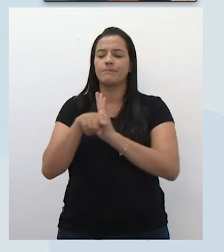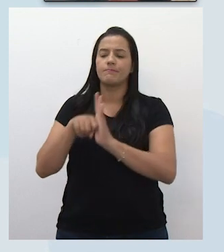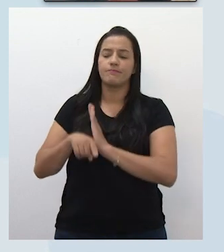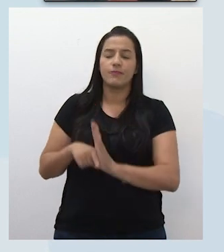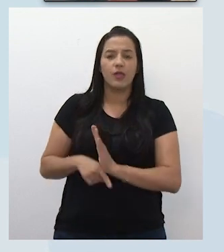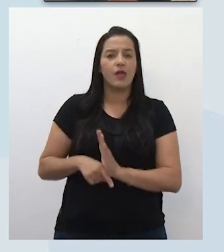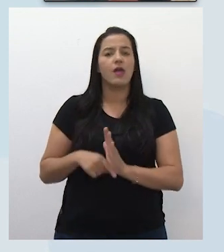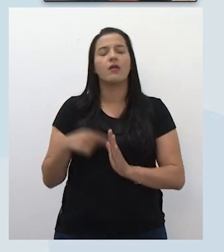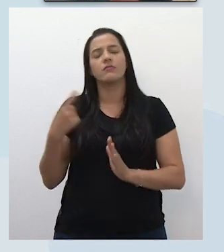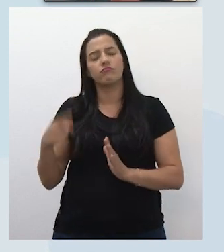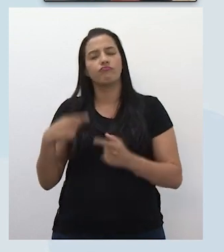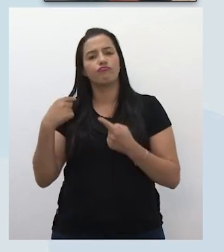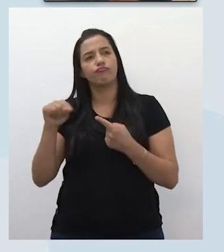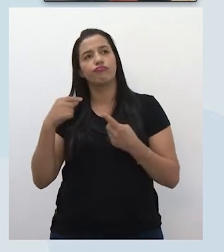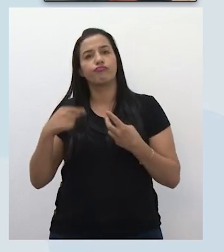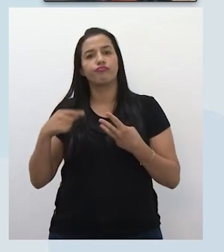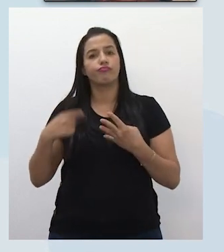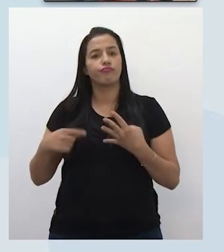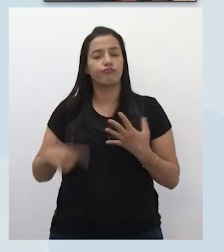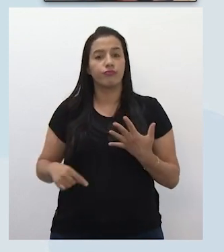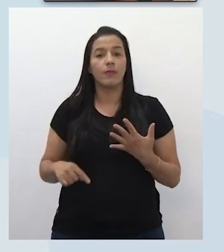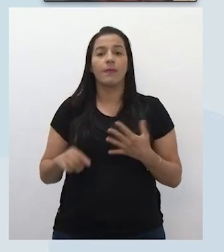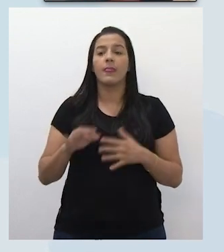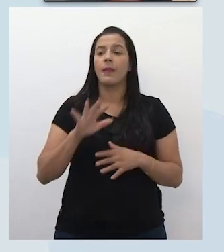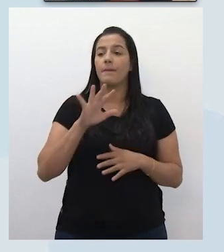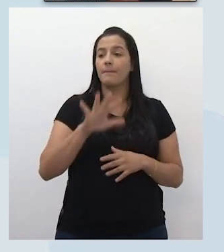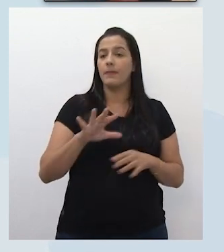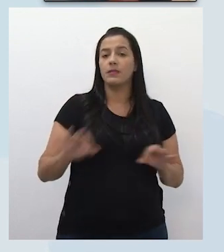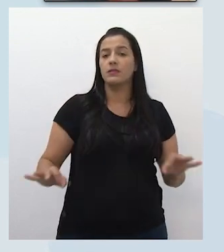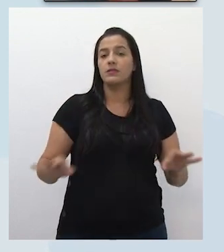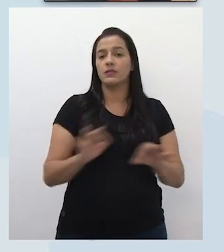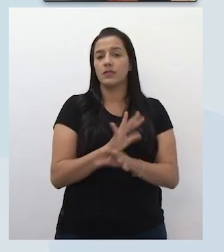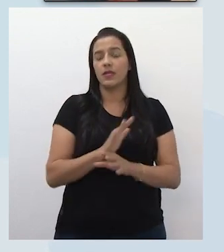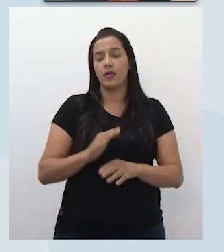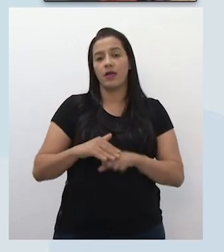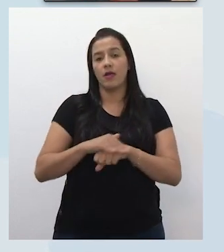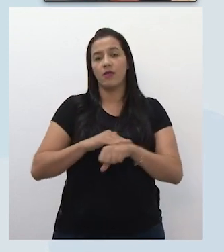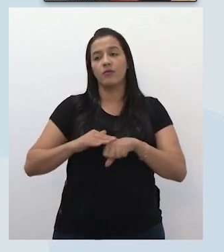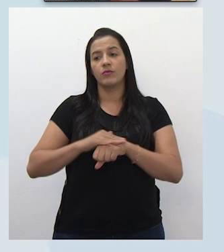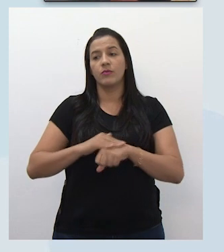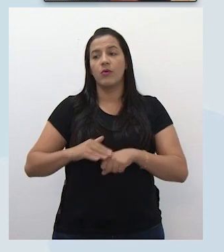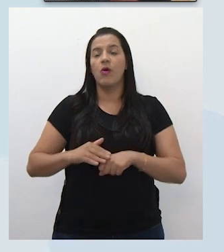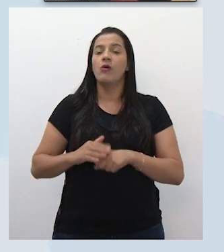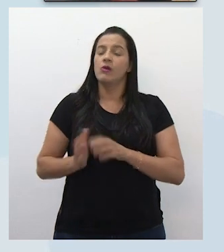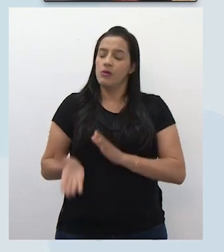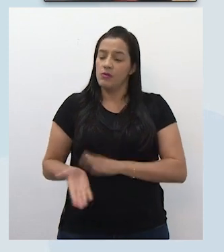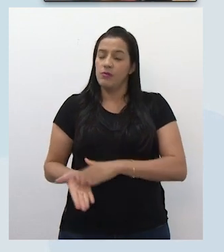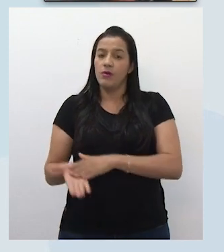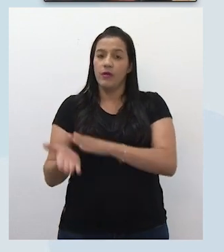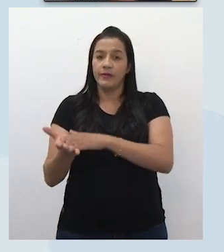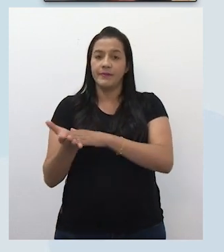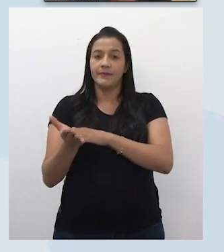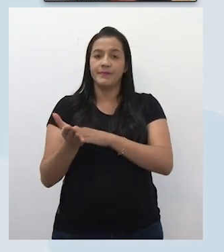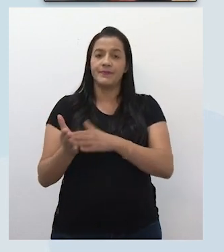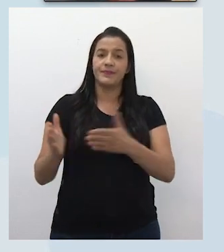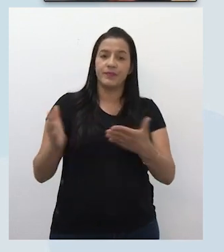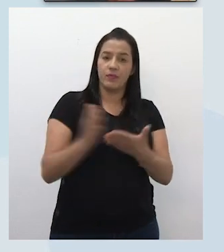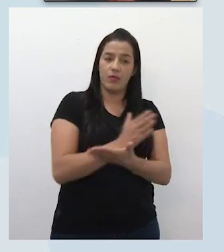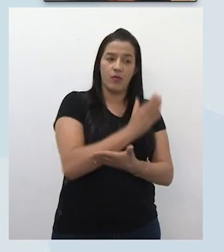aos estudantes, só que eles encerravam a conversa com um elogio. Para metade